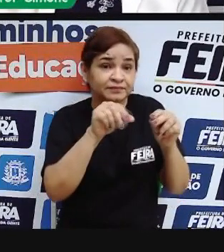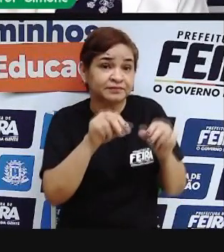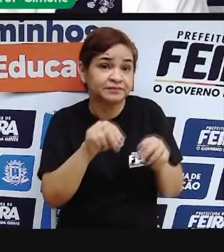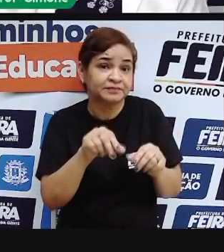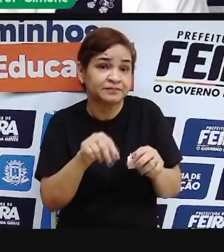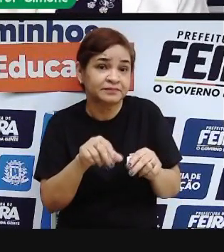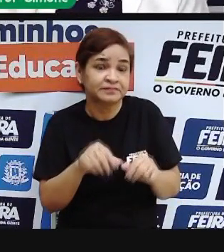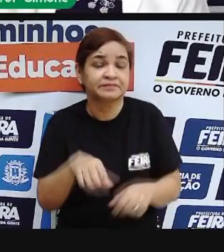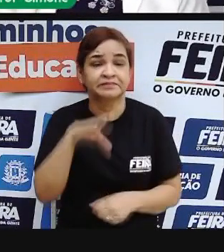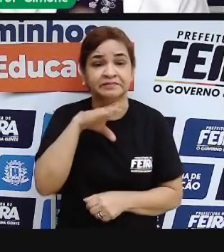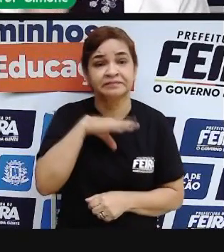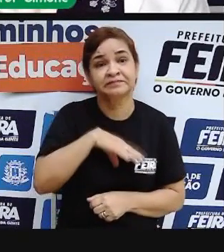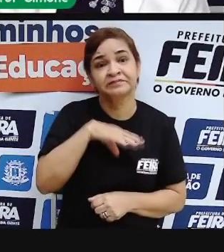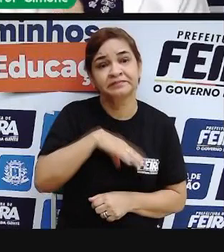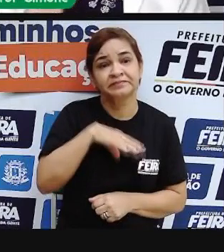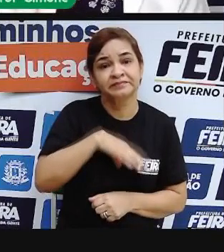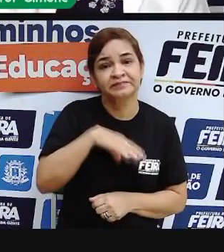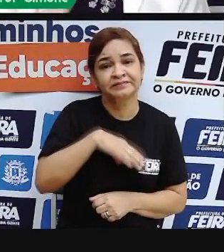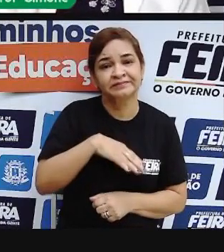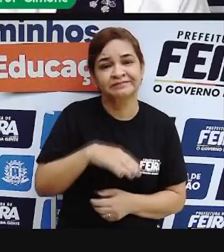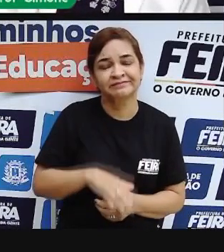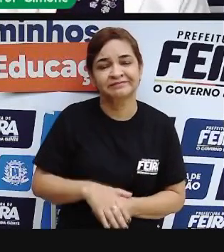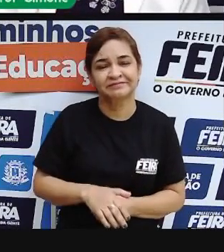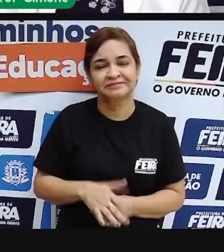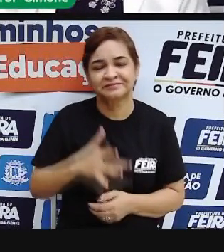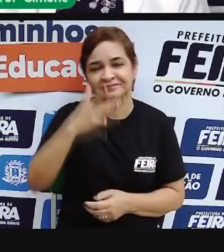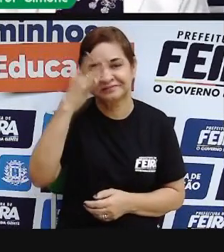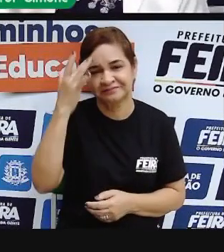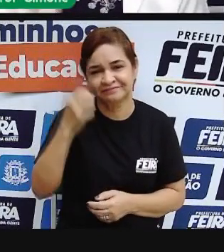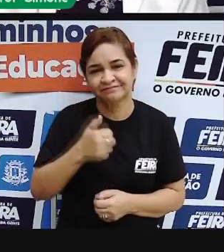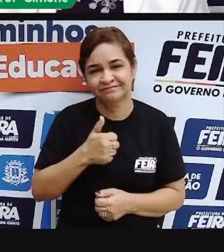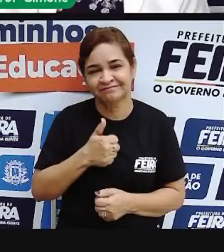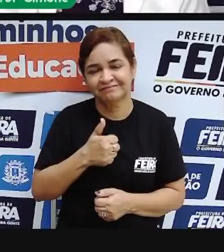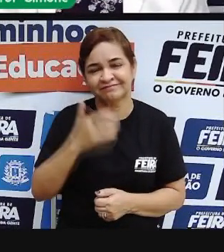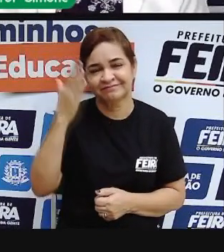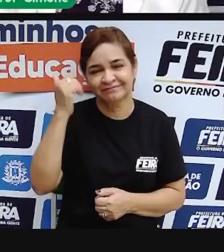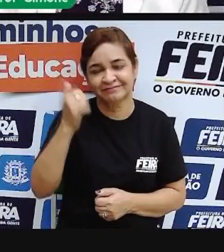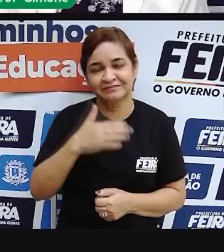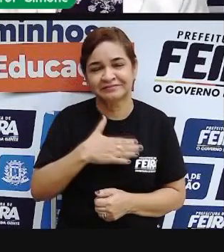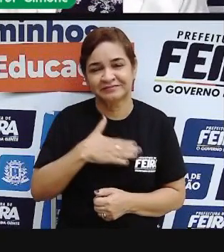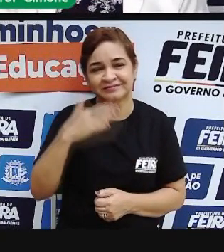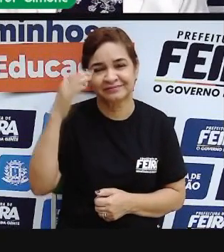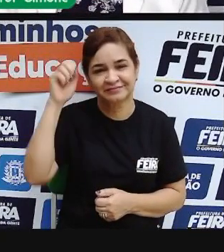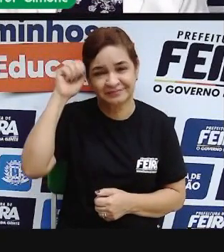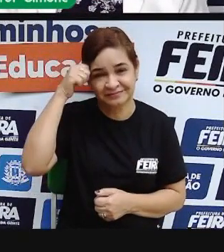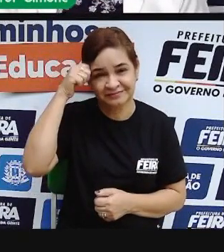do português e a mão boa para preparar a comida do africano.